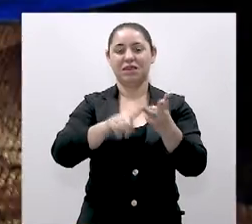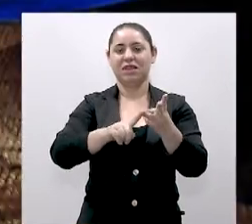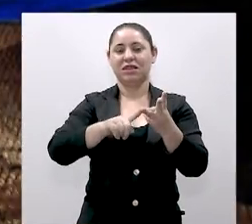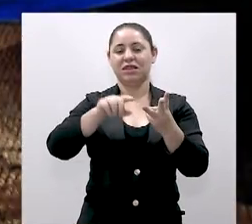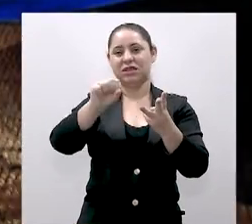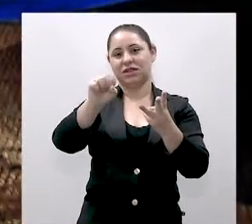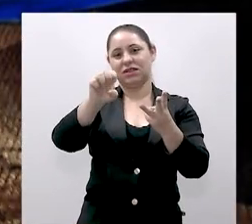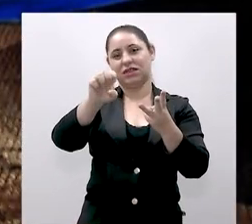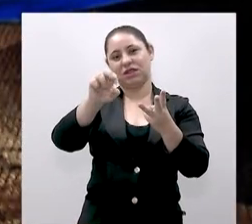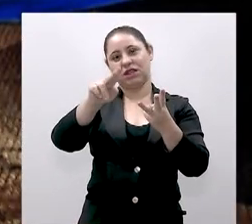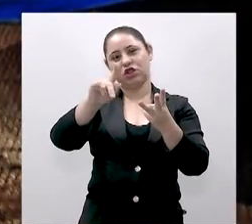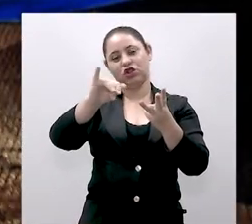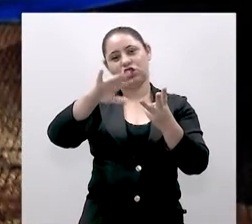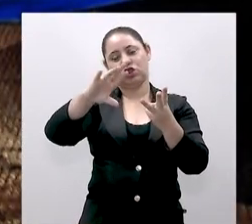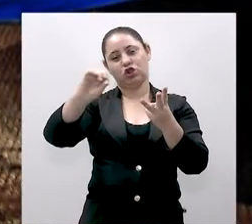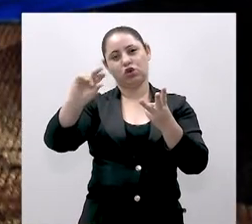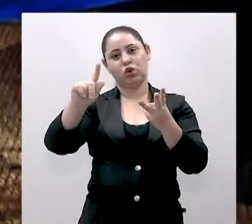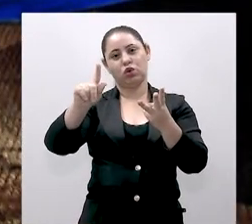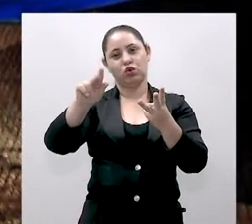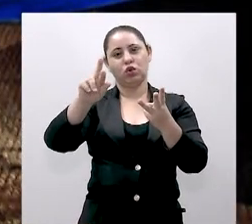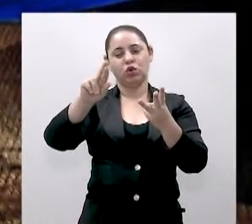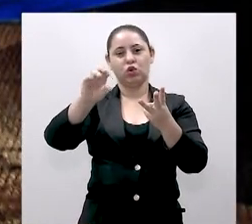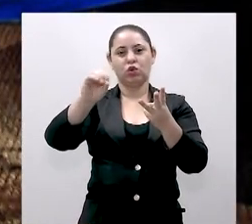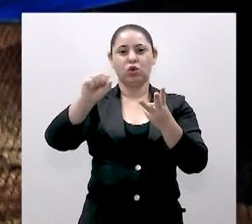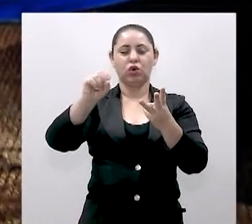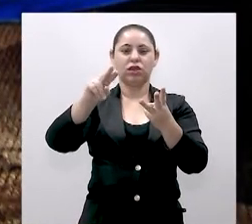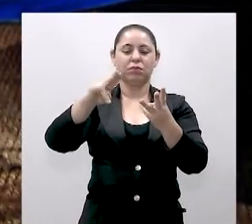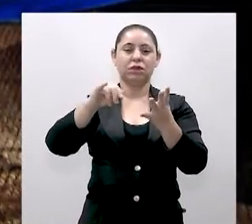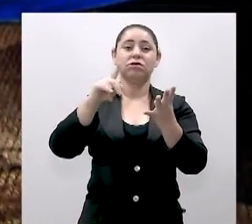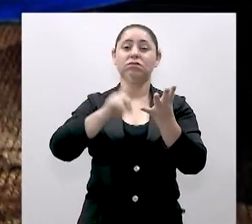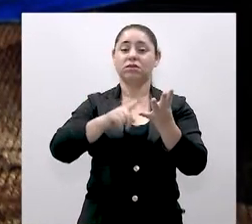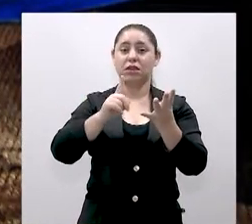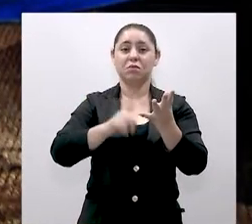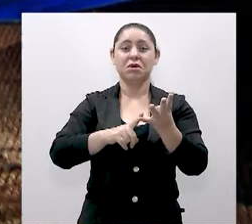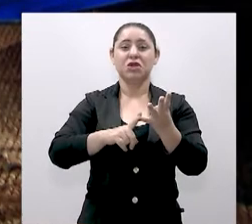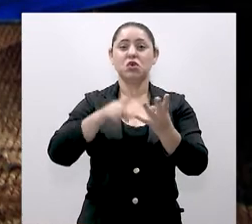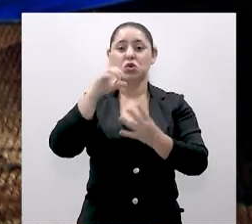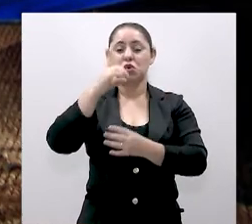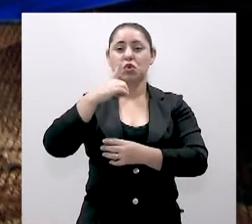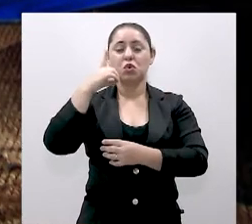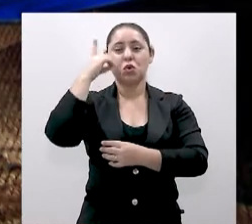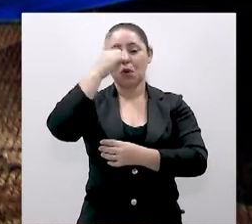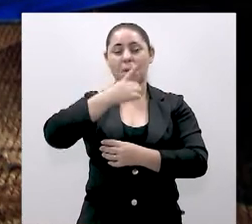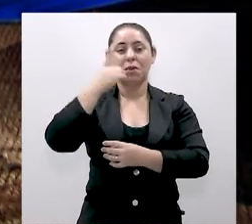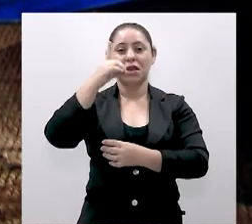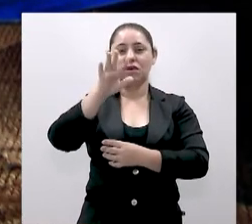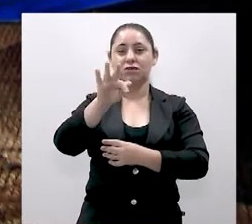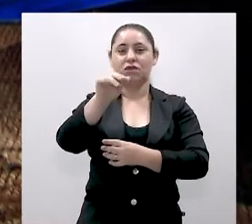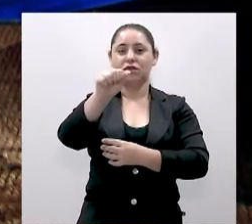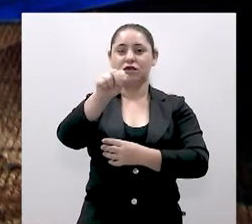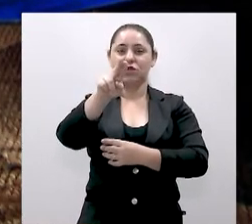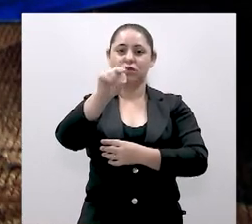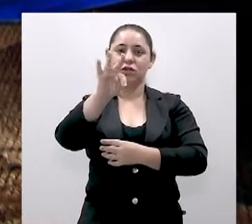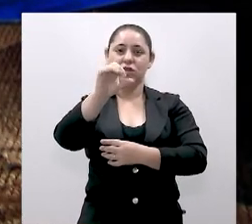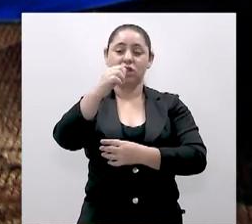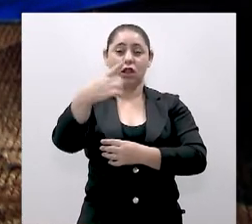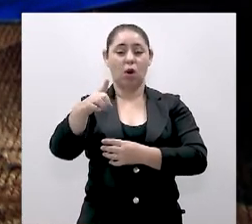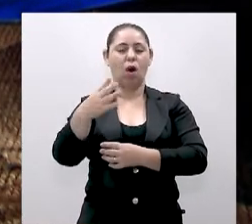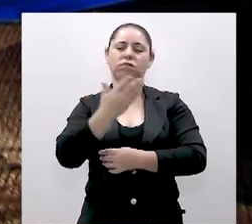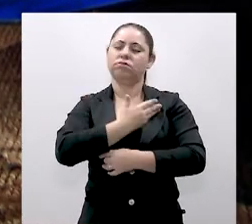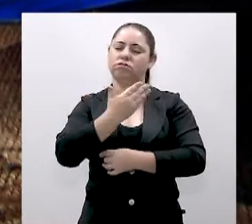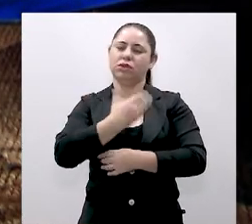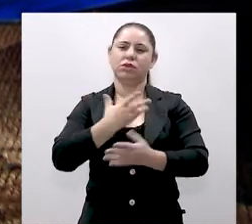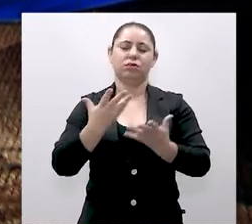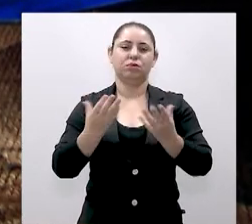não é o Serginho Groisman também Roda Vida do Faustão mandar um abraço Faustão esse né é Faustão grande